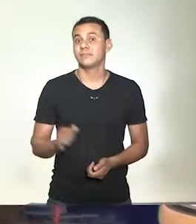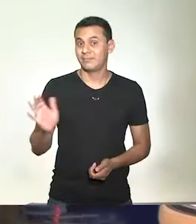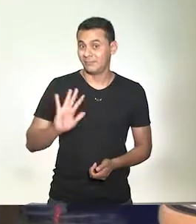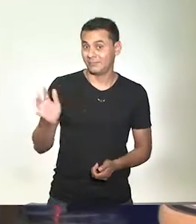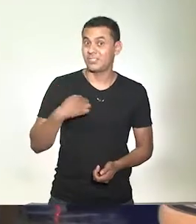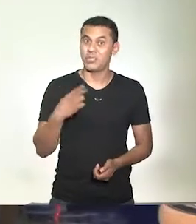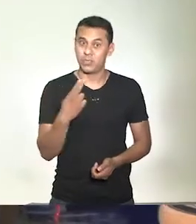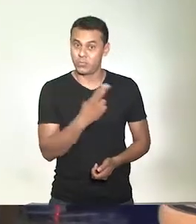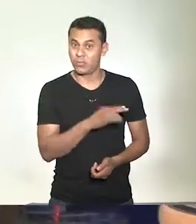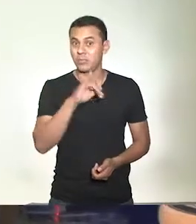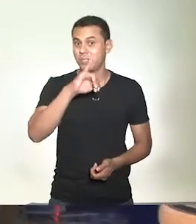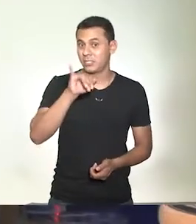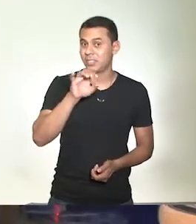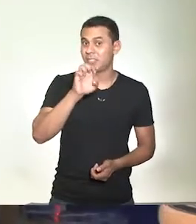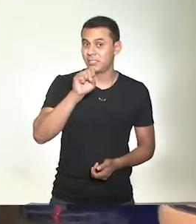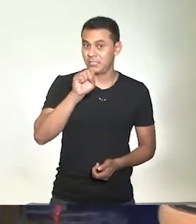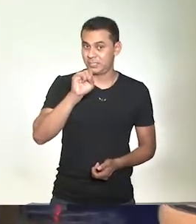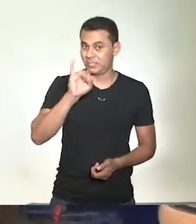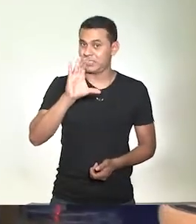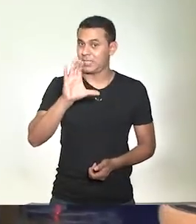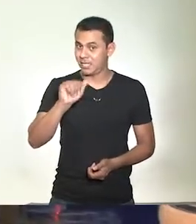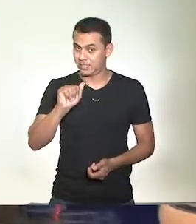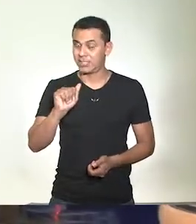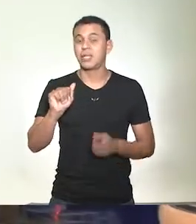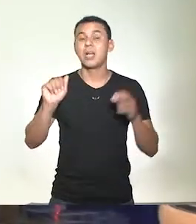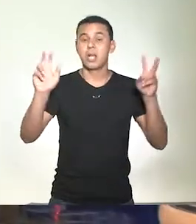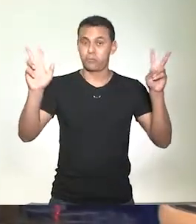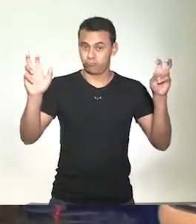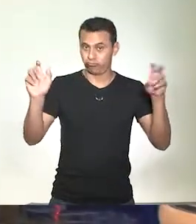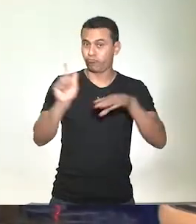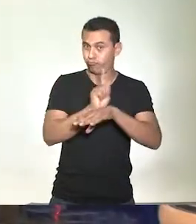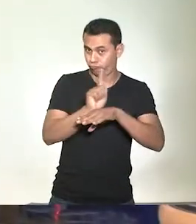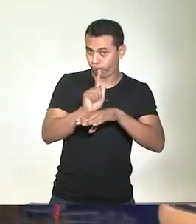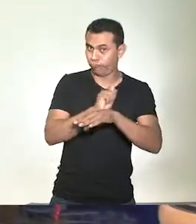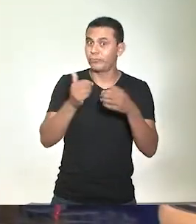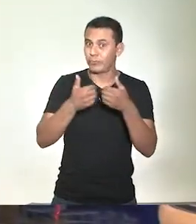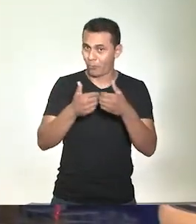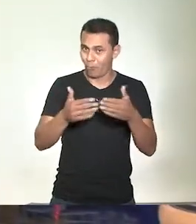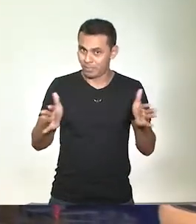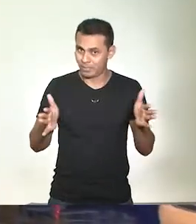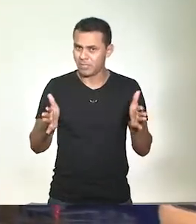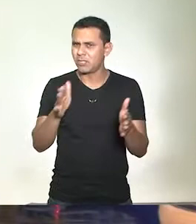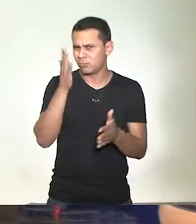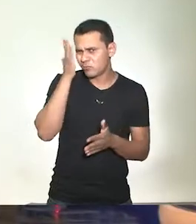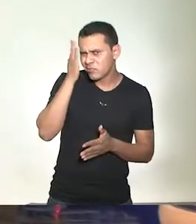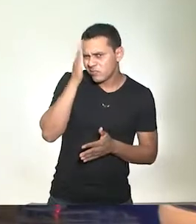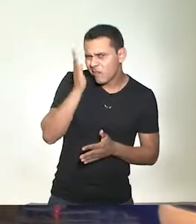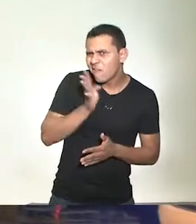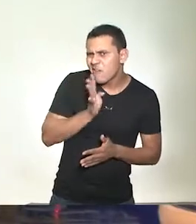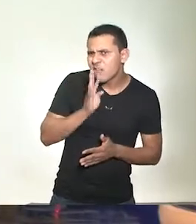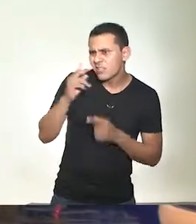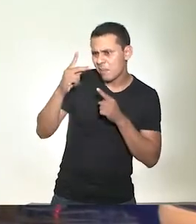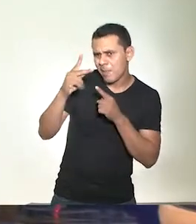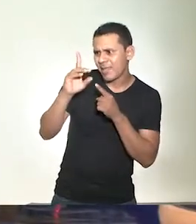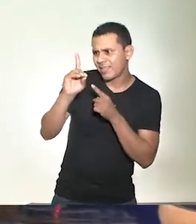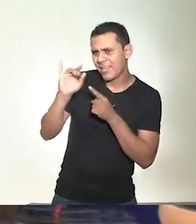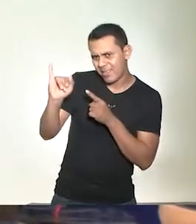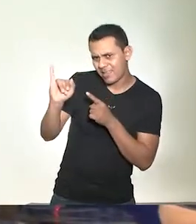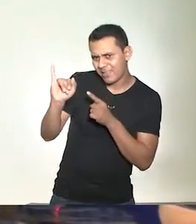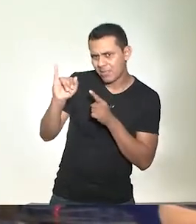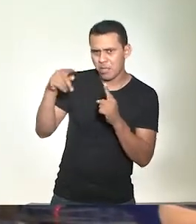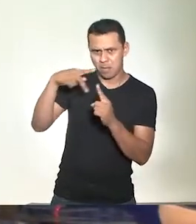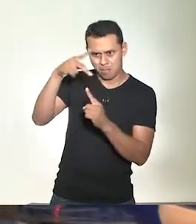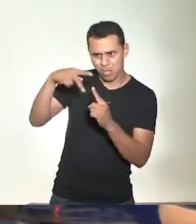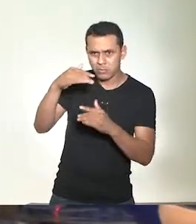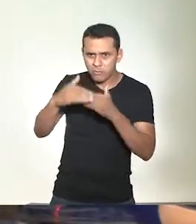Olá eu sou Jéssica Nascimento o assunto a gestão está começando Você sabe o que é PDI plano de desenvolvimento